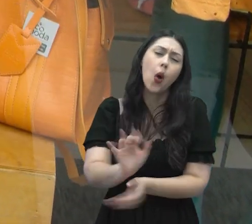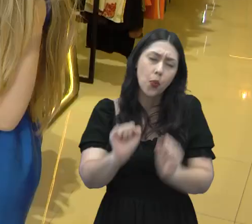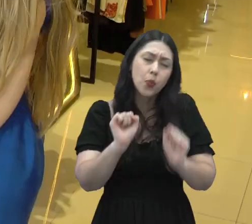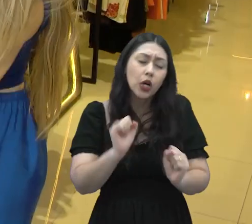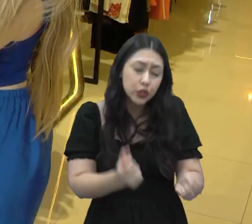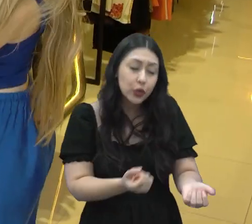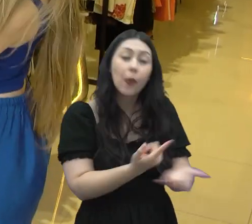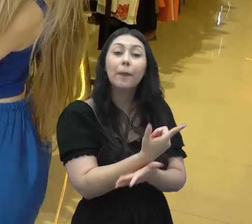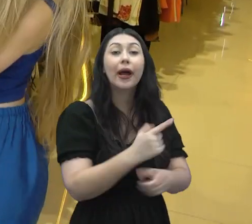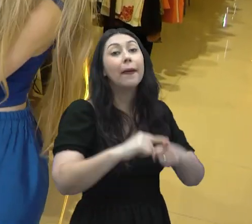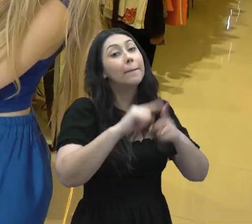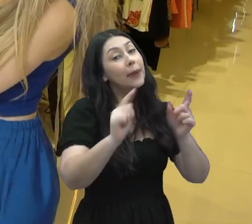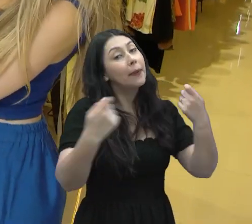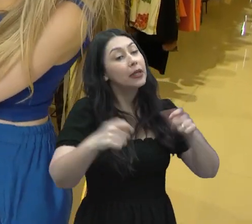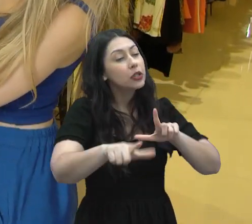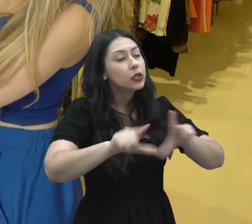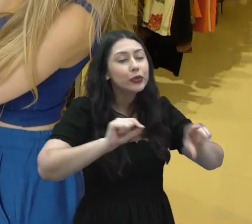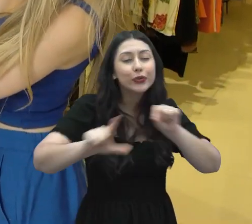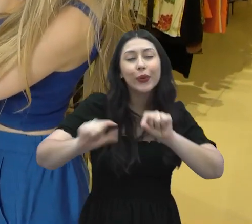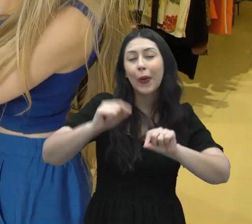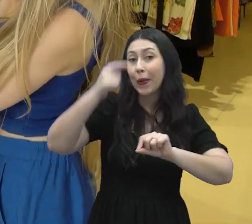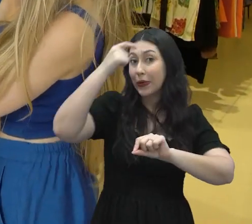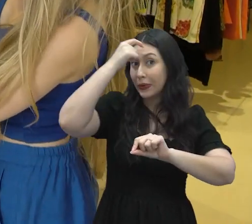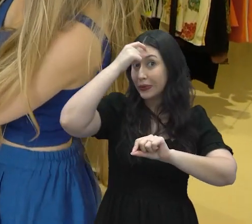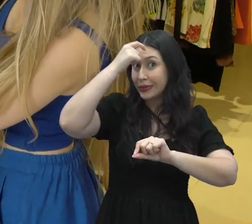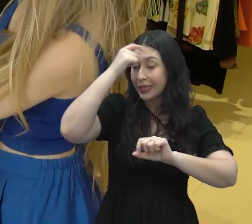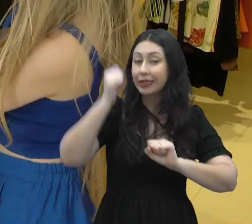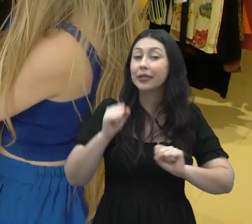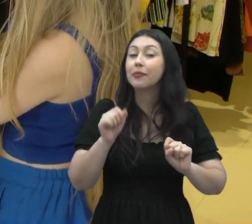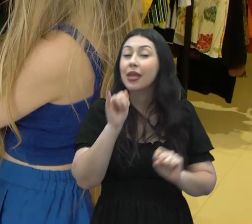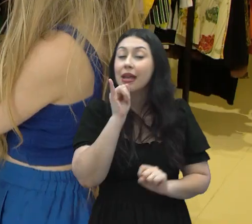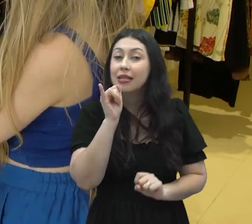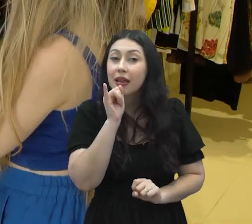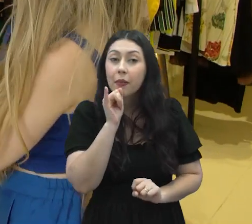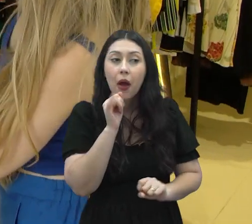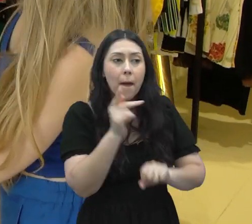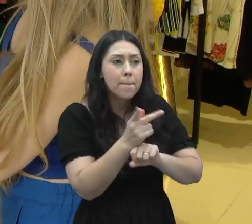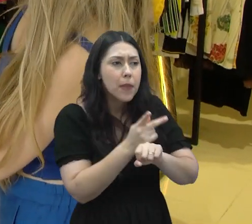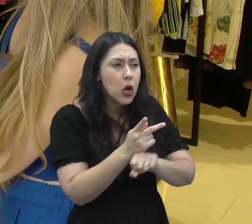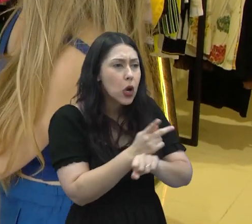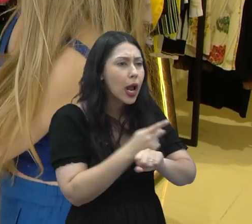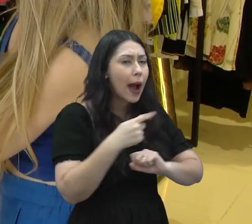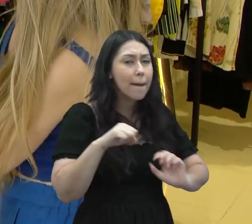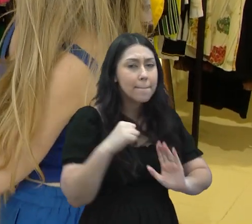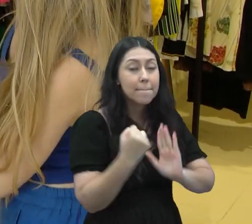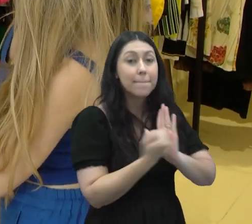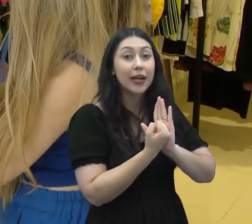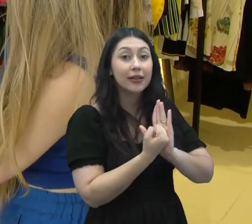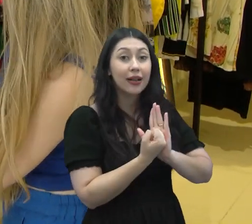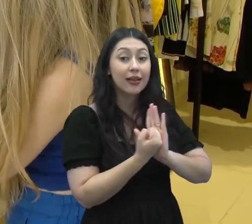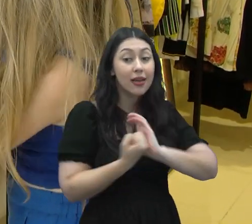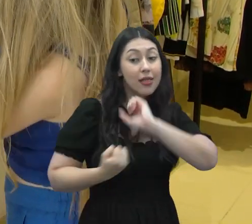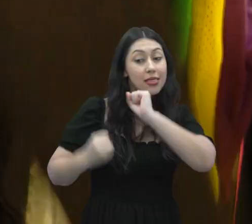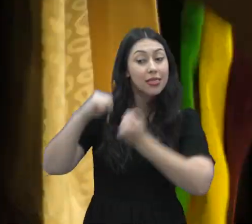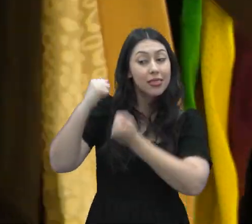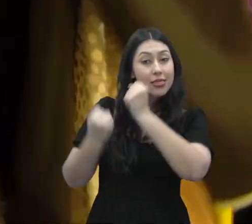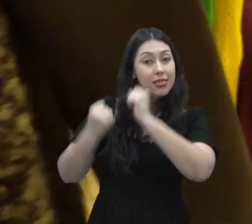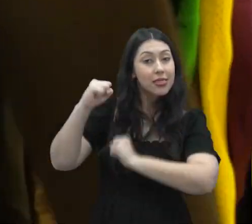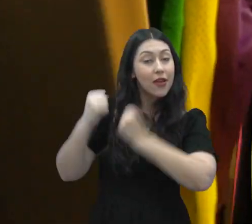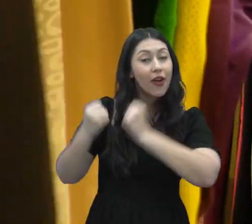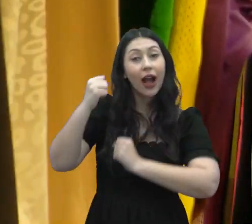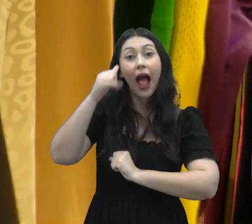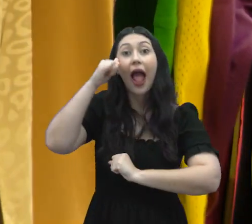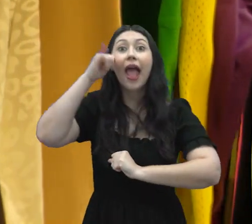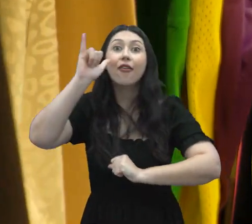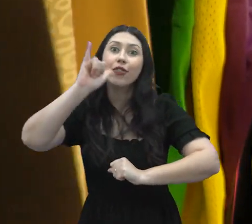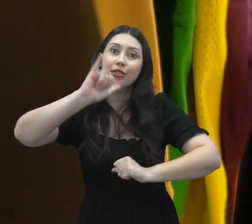novos, mas é possível fazer escolhas mais conscientes ao buscar marcas que adotem nos processos de produção medidas